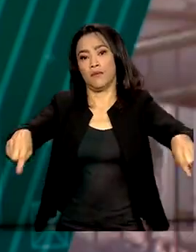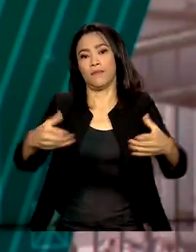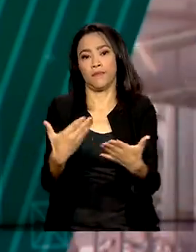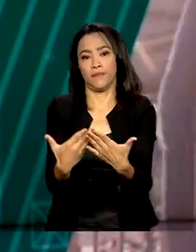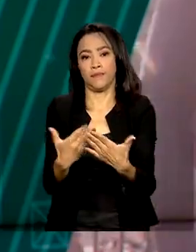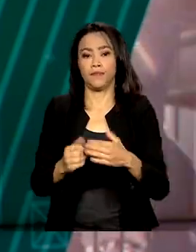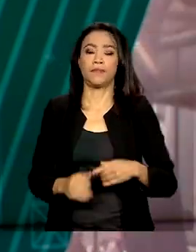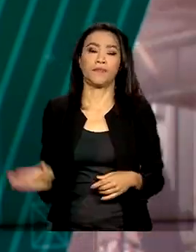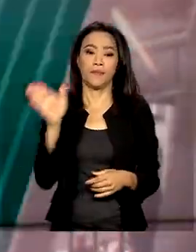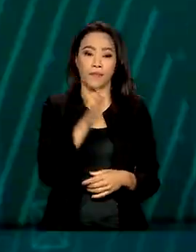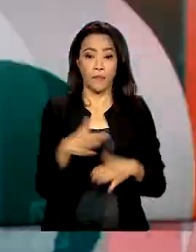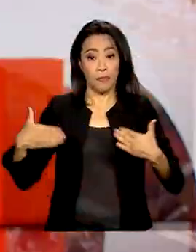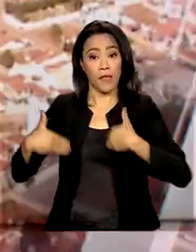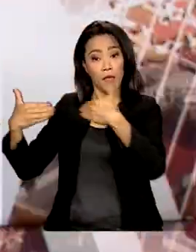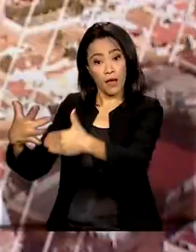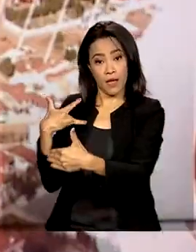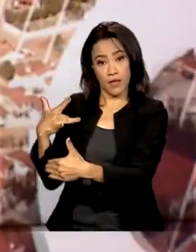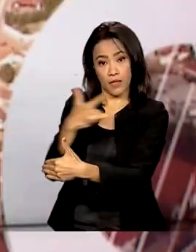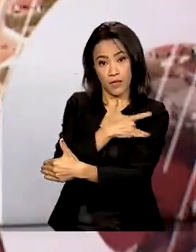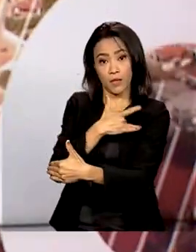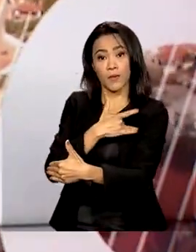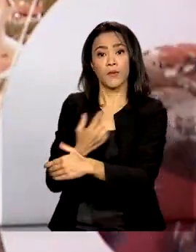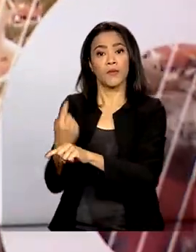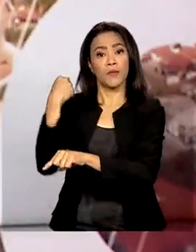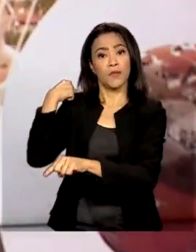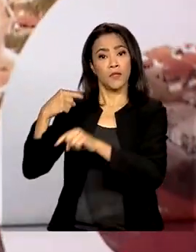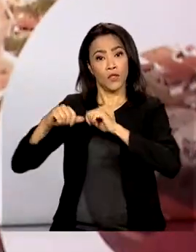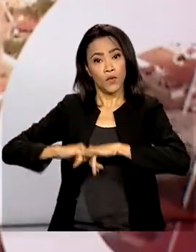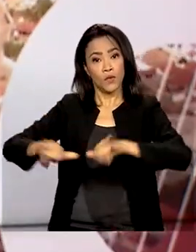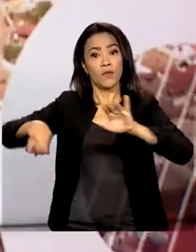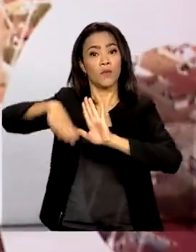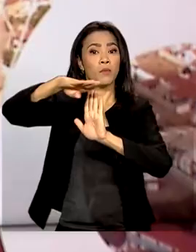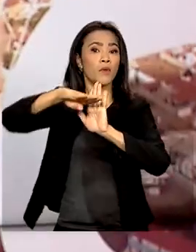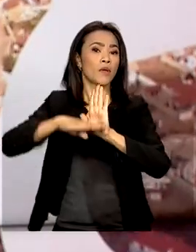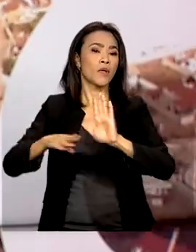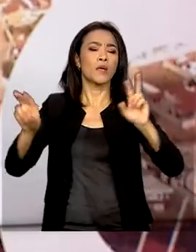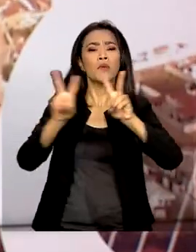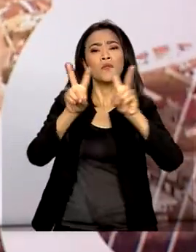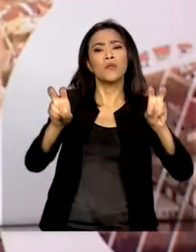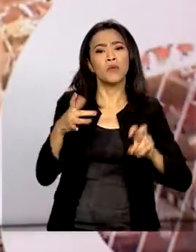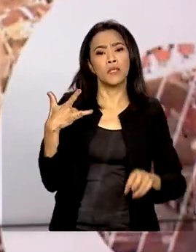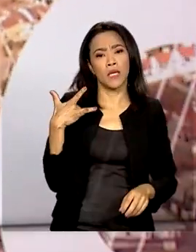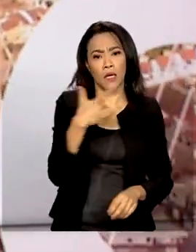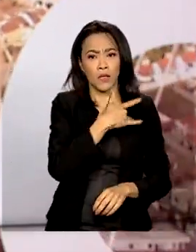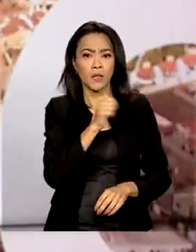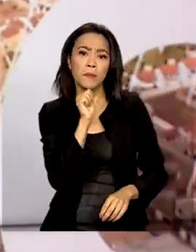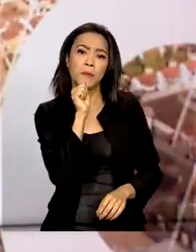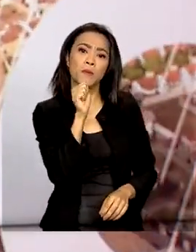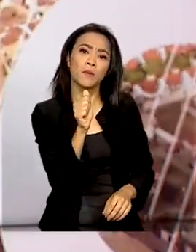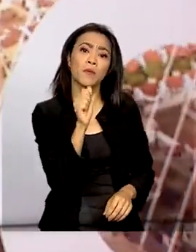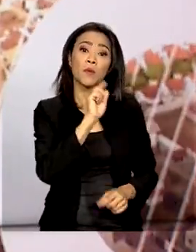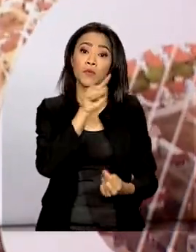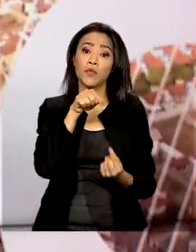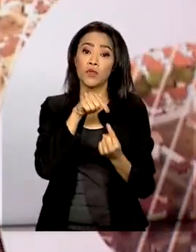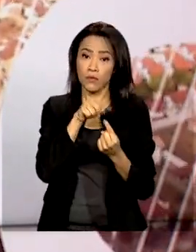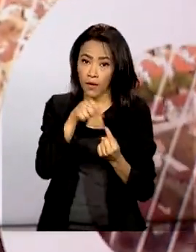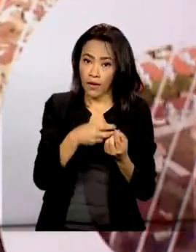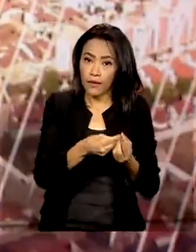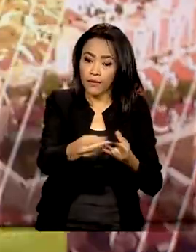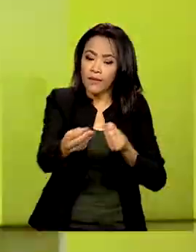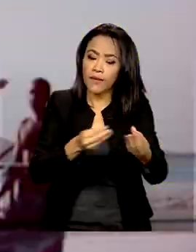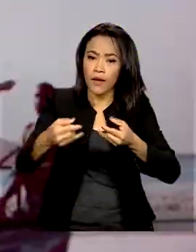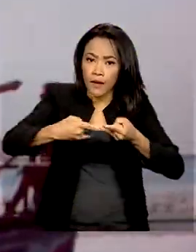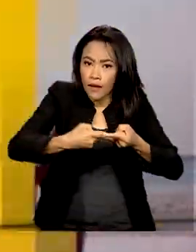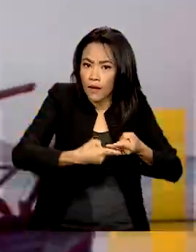o Ministério da Saúde lançou o programa de proteção e promoção da Saúde menstrual a meta é entregar absorventes para